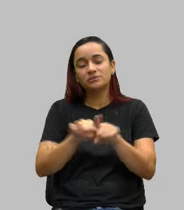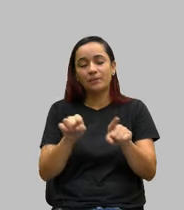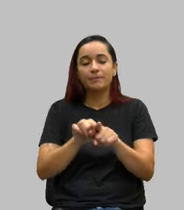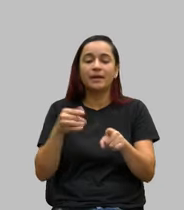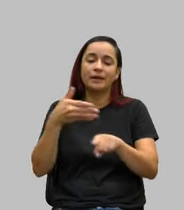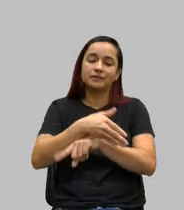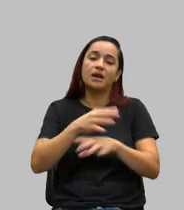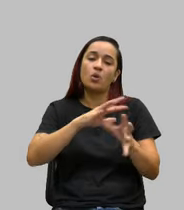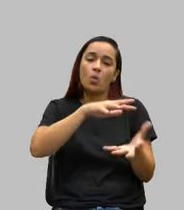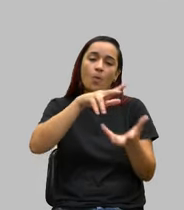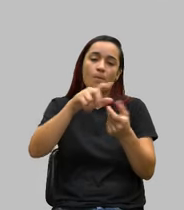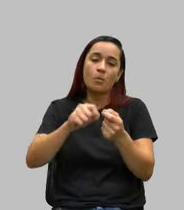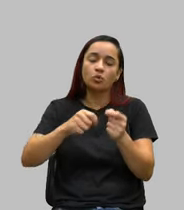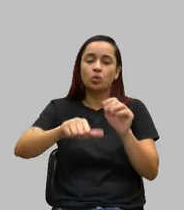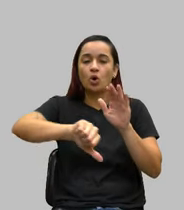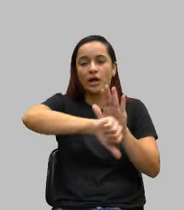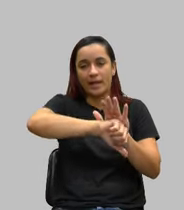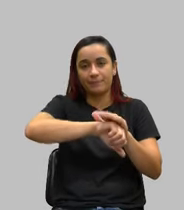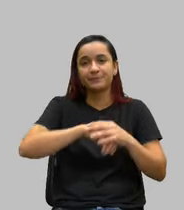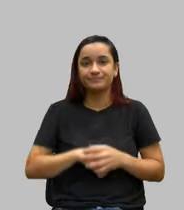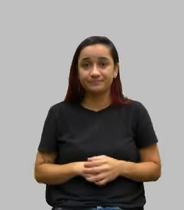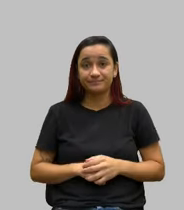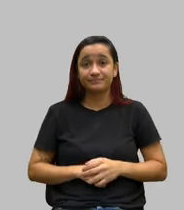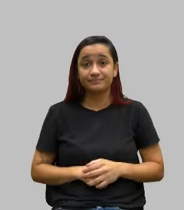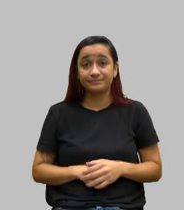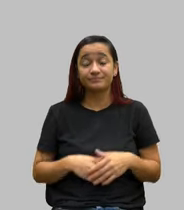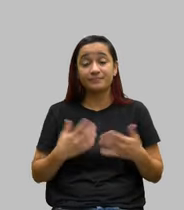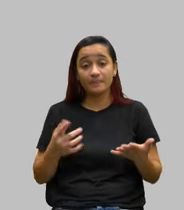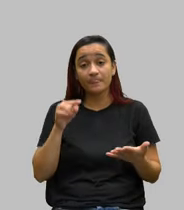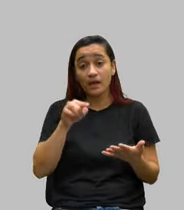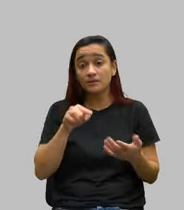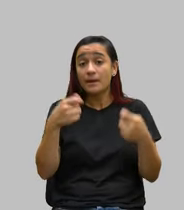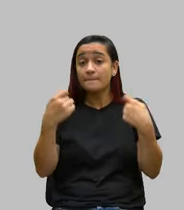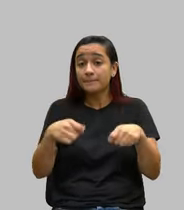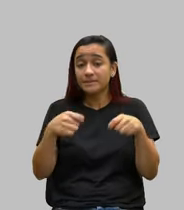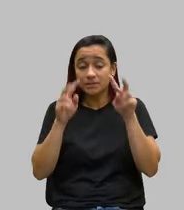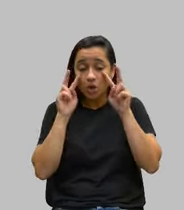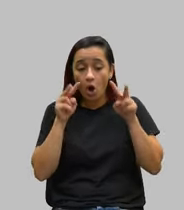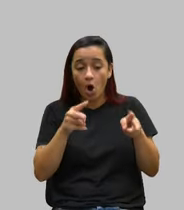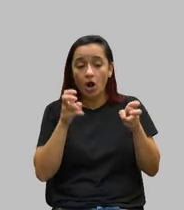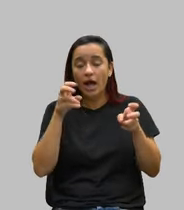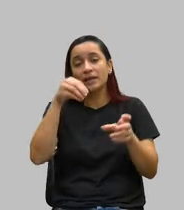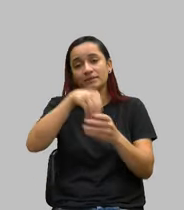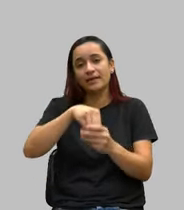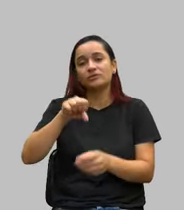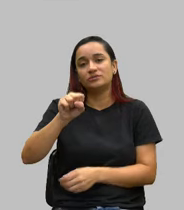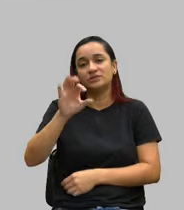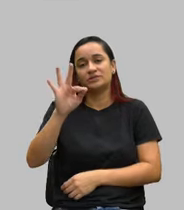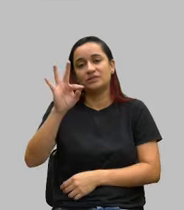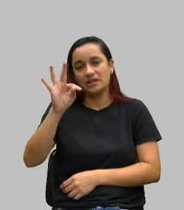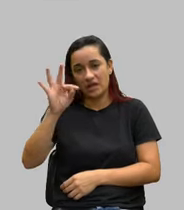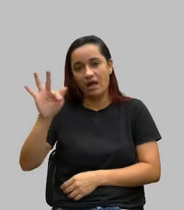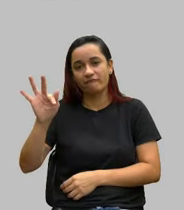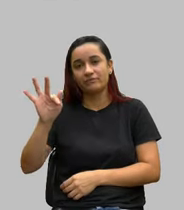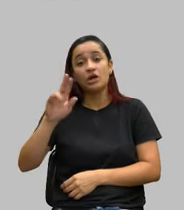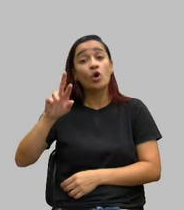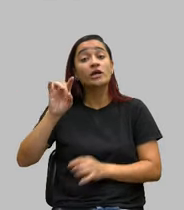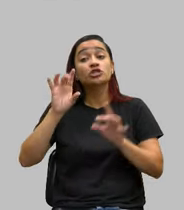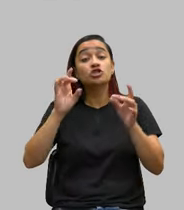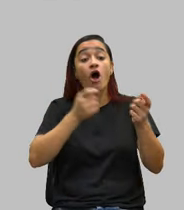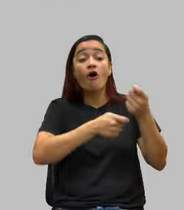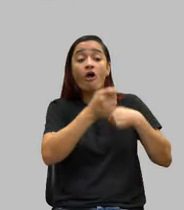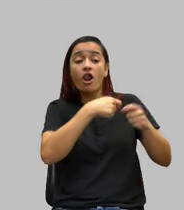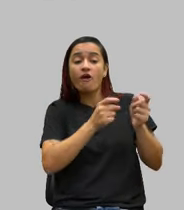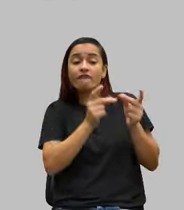Essa é esta é uma questão que deveria ser olhado pro Supremo não só questão de tráfego gente é a questão